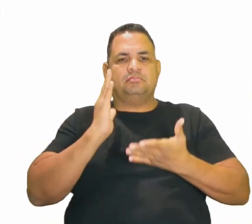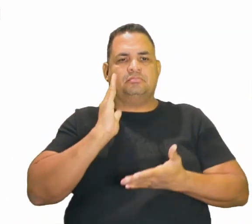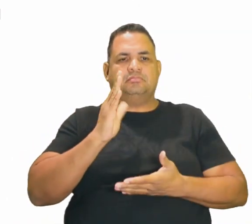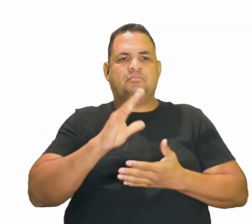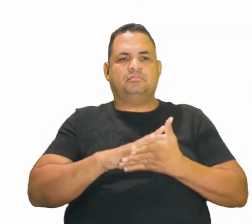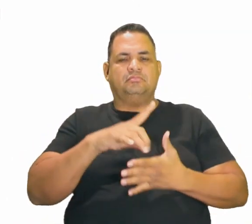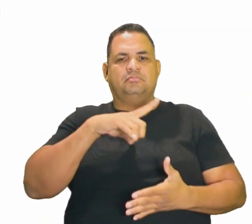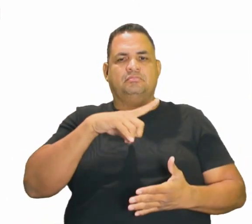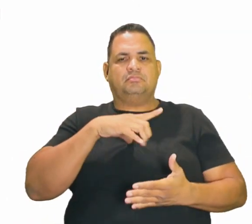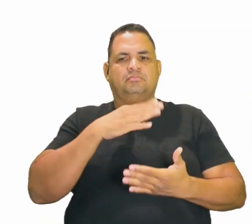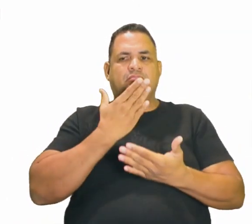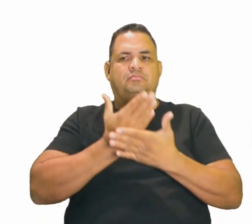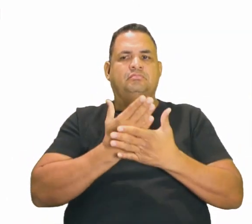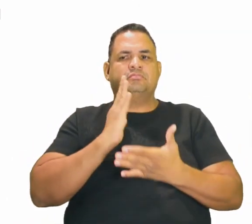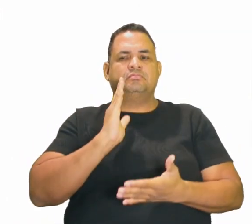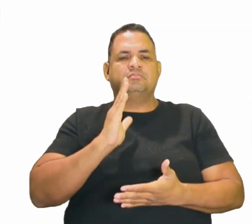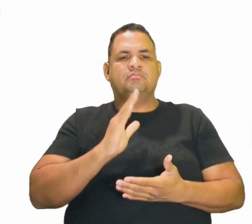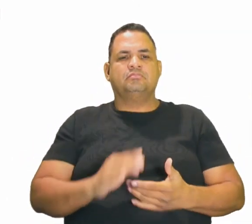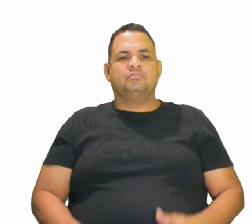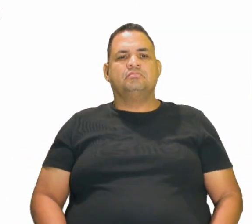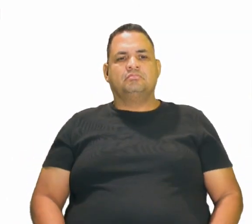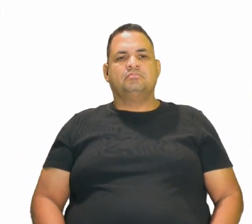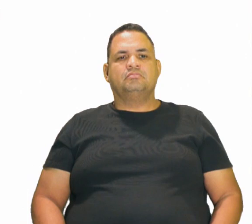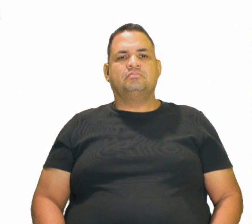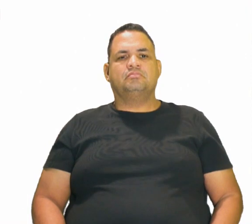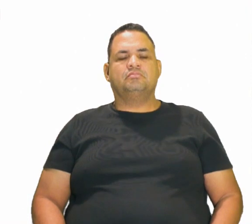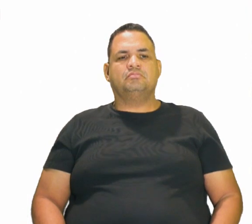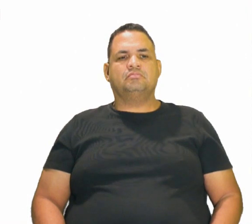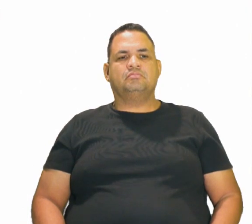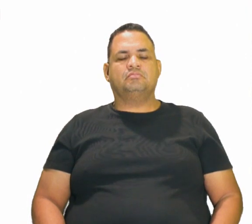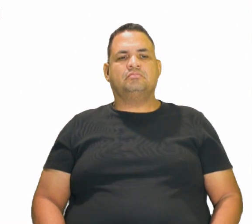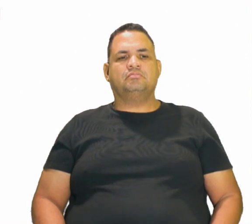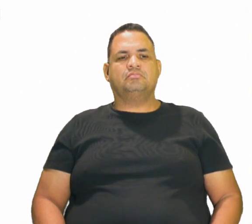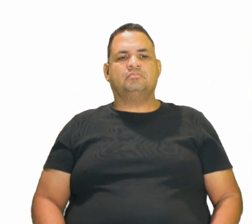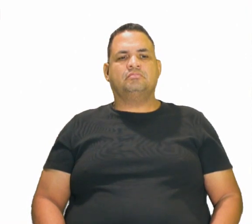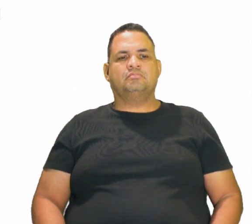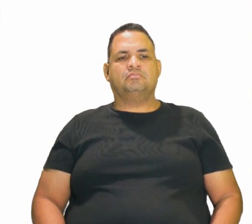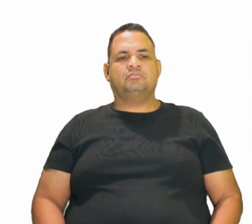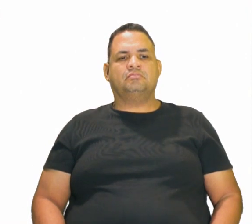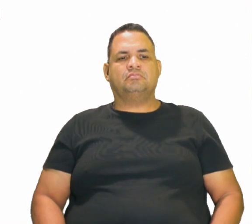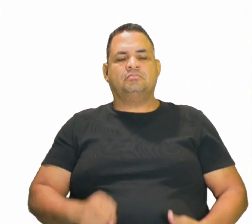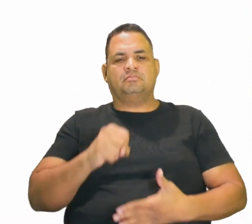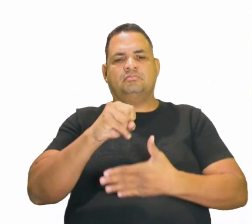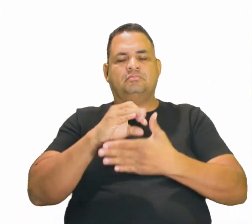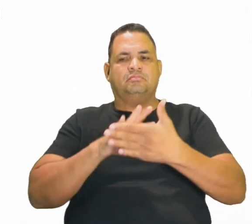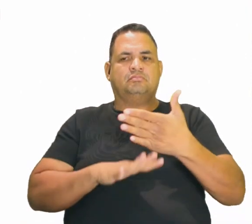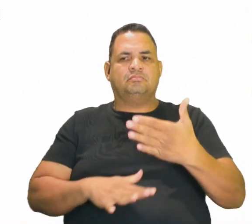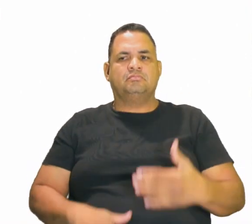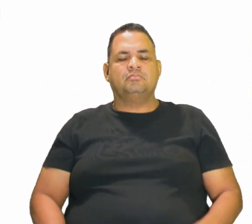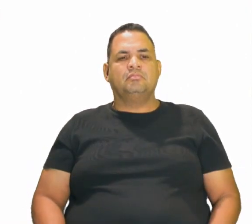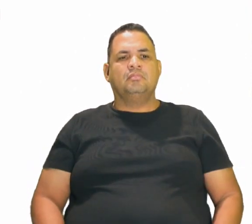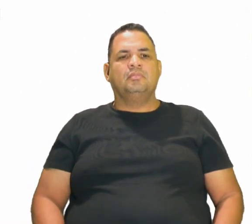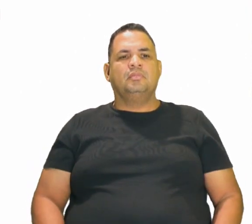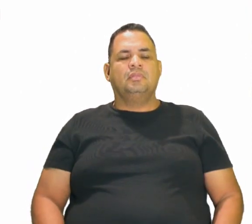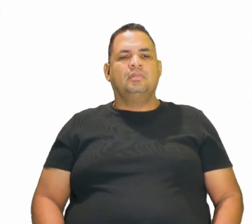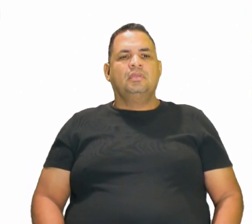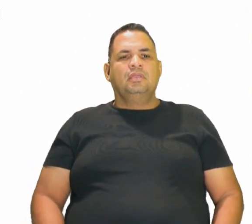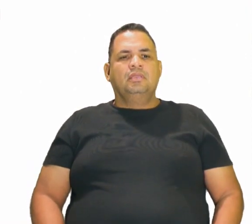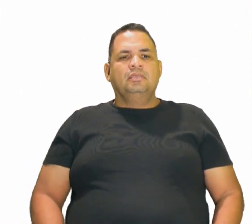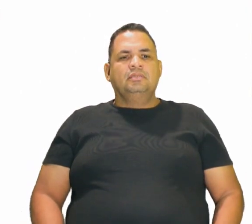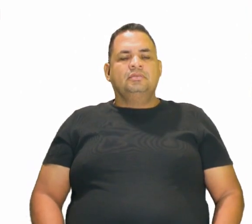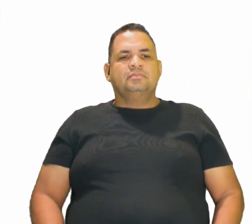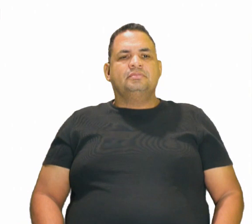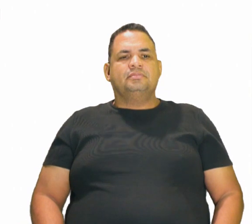aí uma aula sobre a dança folclórica então Seguindo aqui com as alternativas a dança